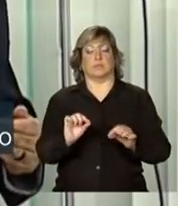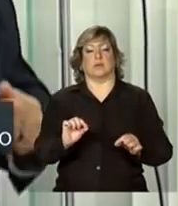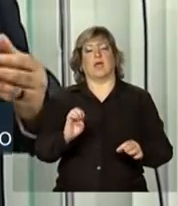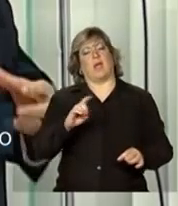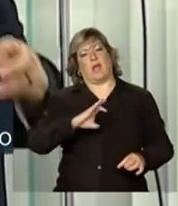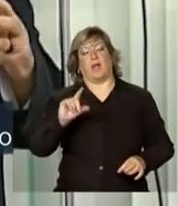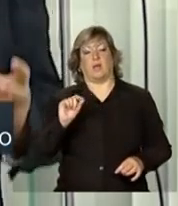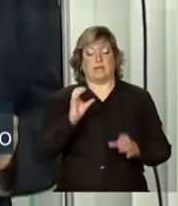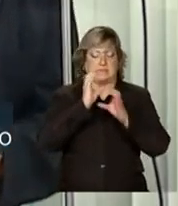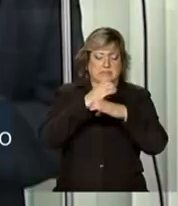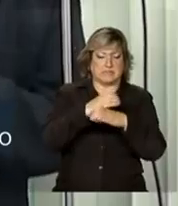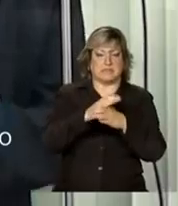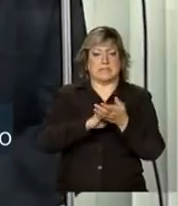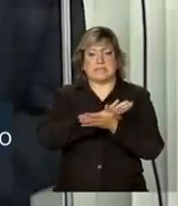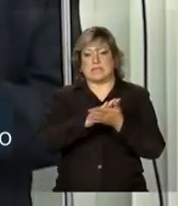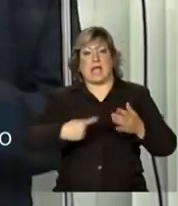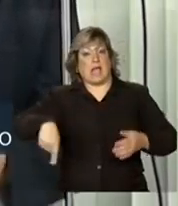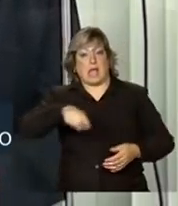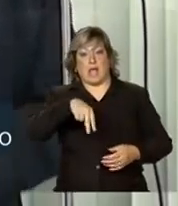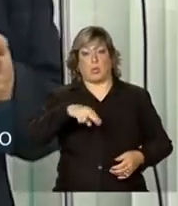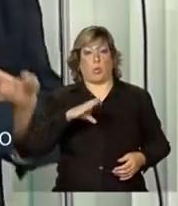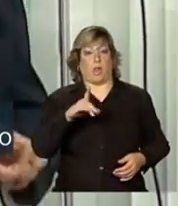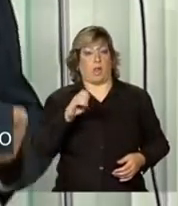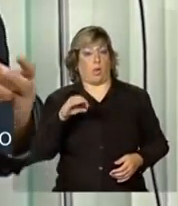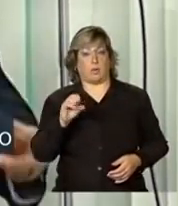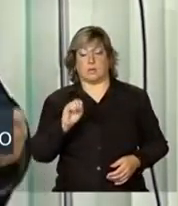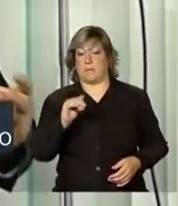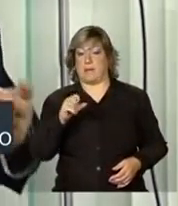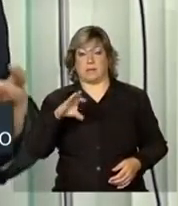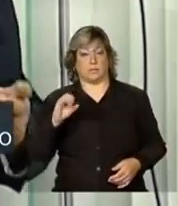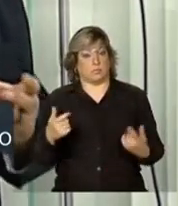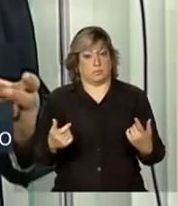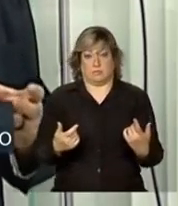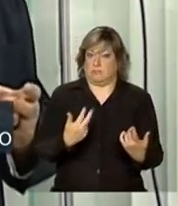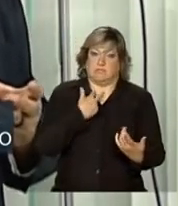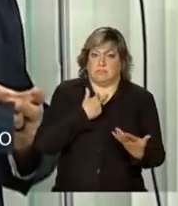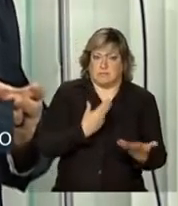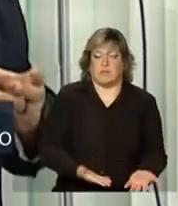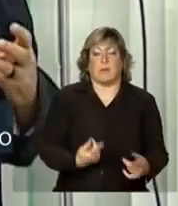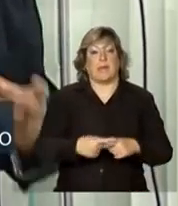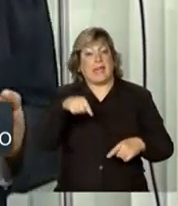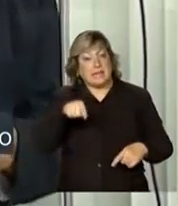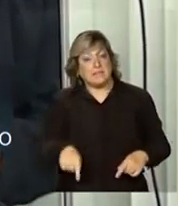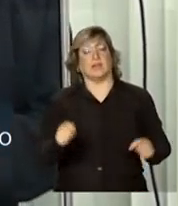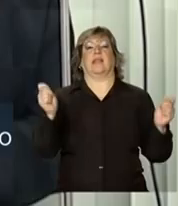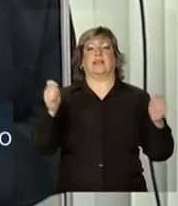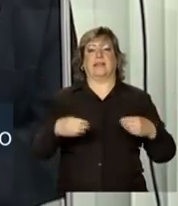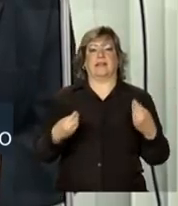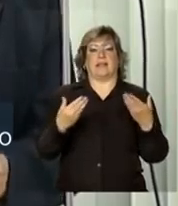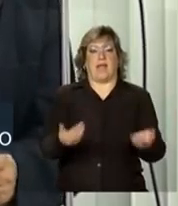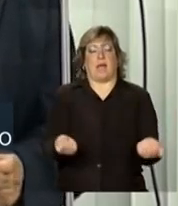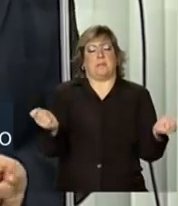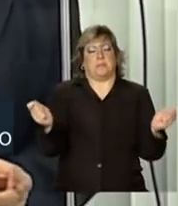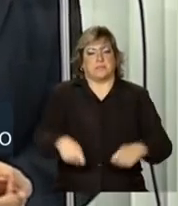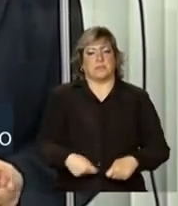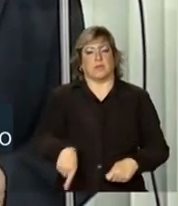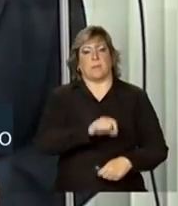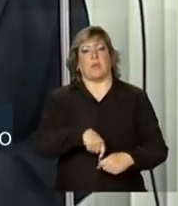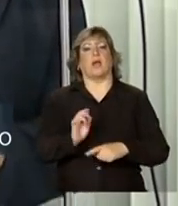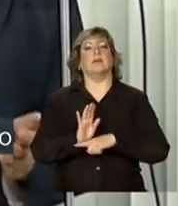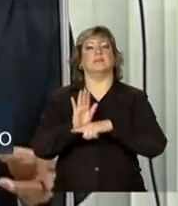existe ciência sem esses núcleos básicos de ciências fundamentais, porque é isso que dá a competência para que ela possa